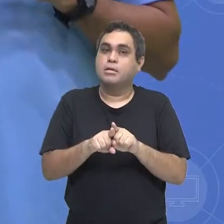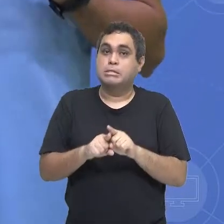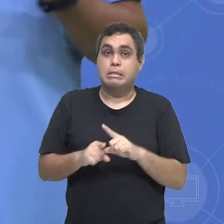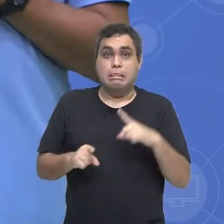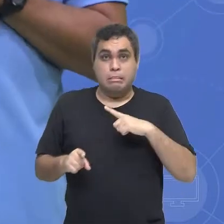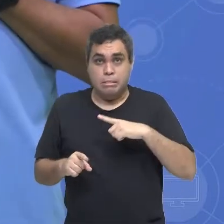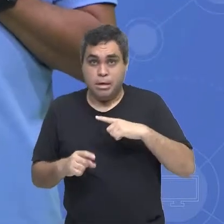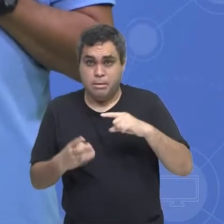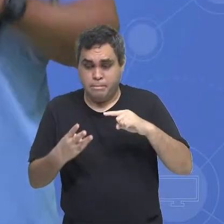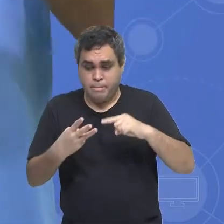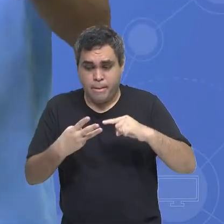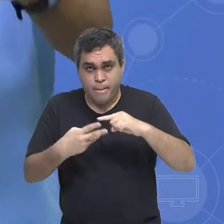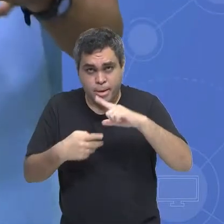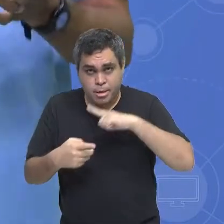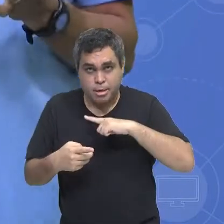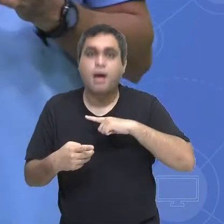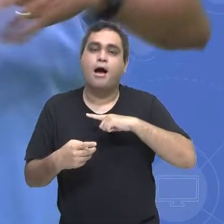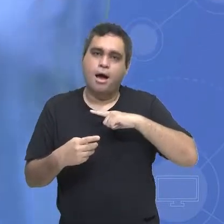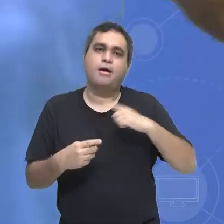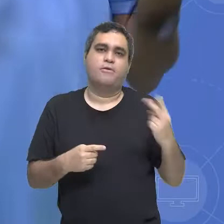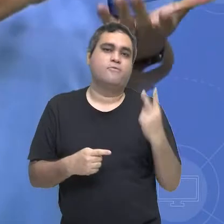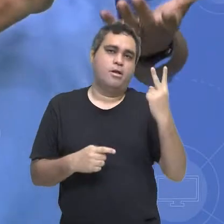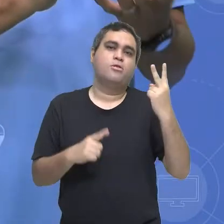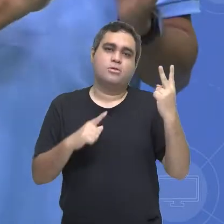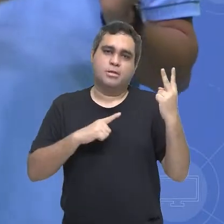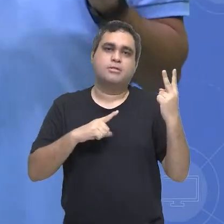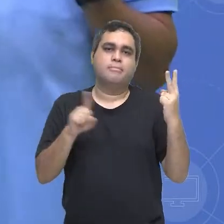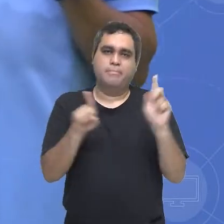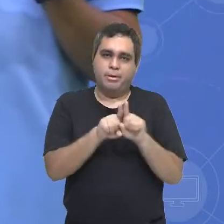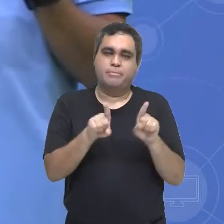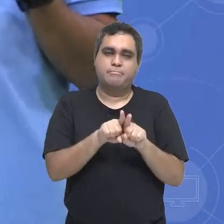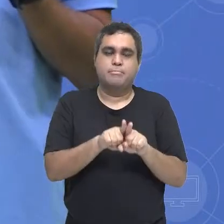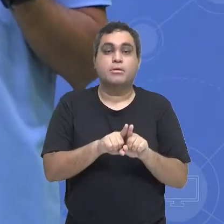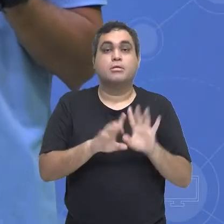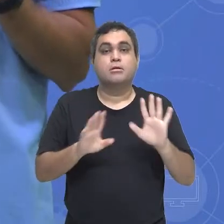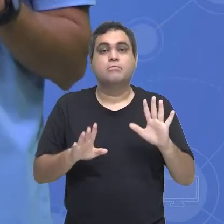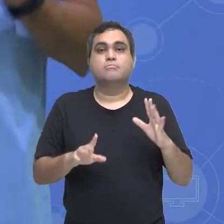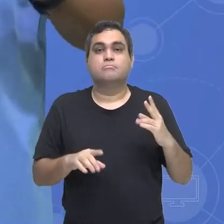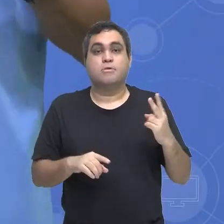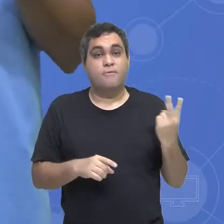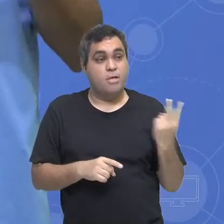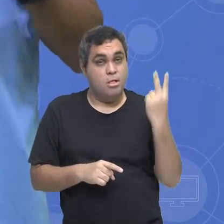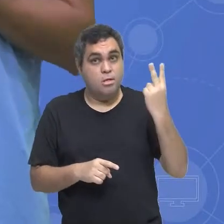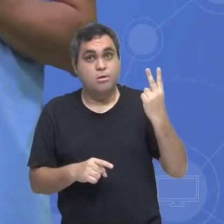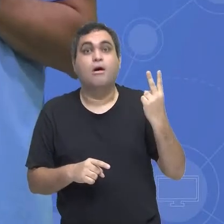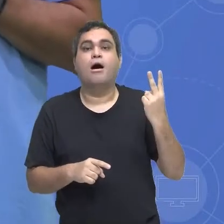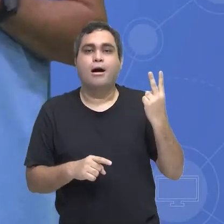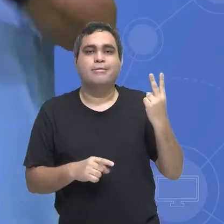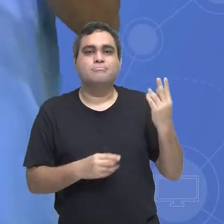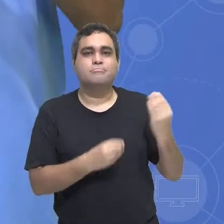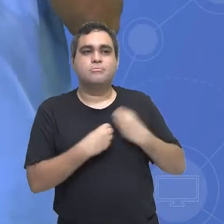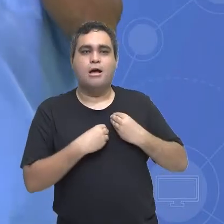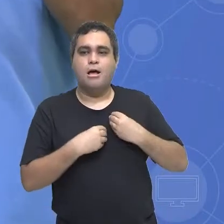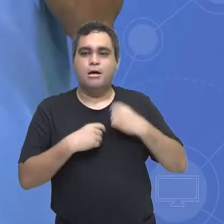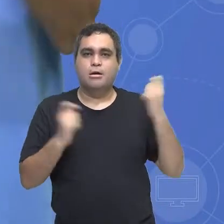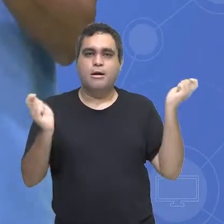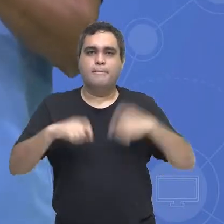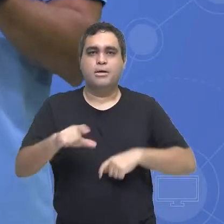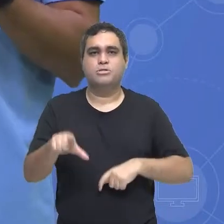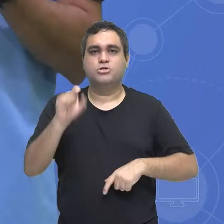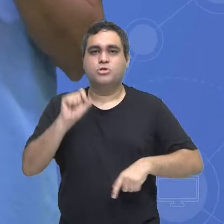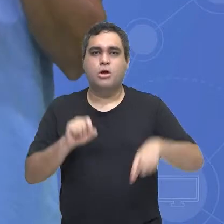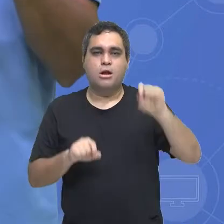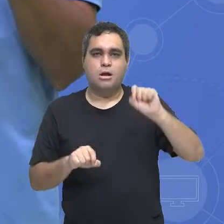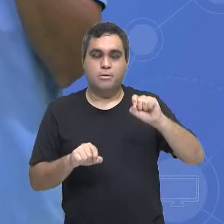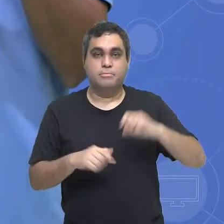ter o valor. E dentro desses valores, nós temos que fazer nossas escolhas. Vamos então? Nós escolhemos o quê? Nós